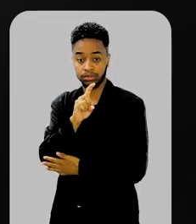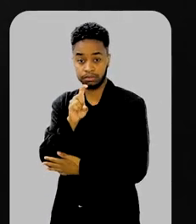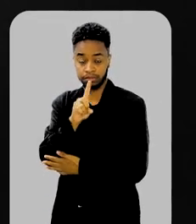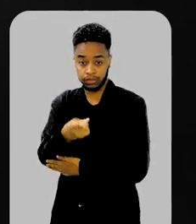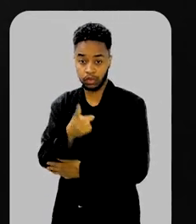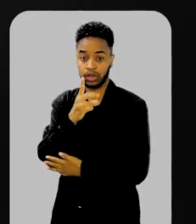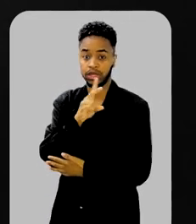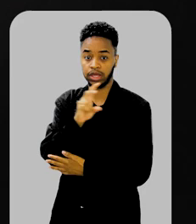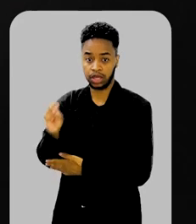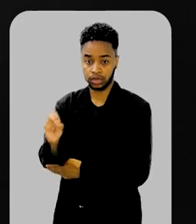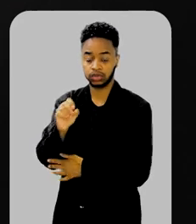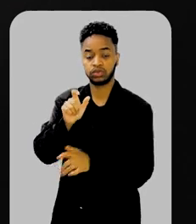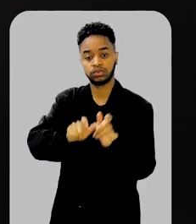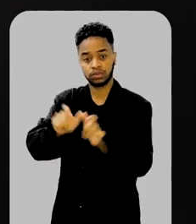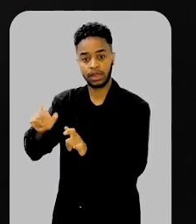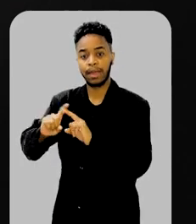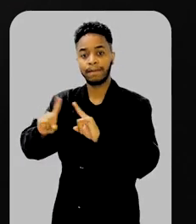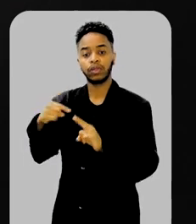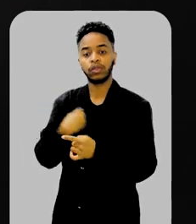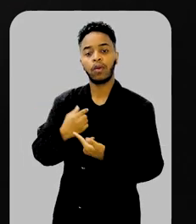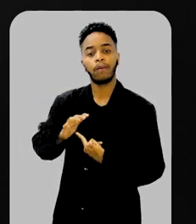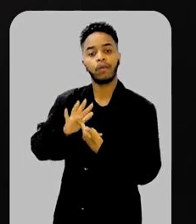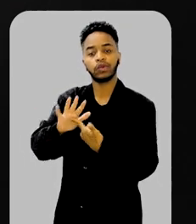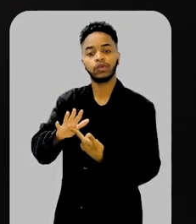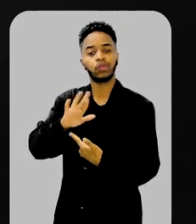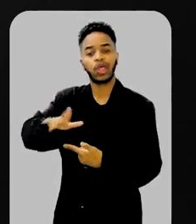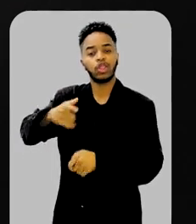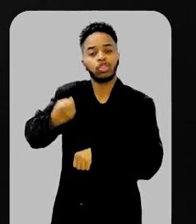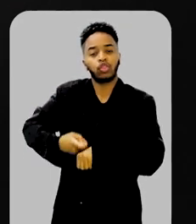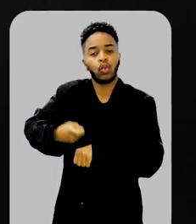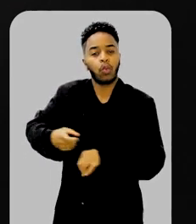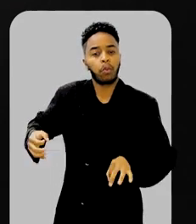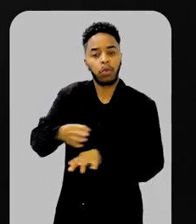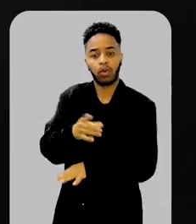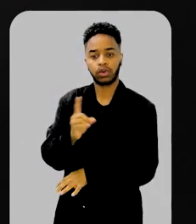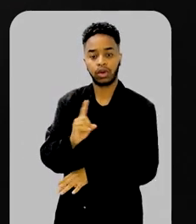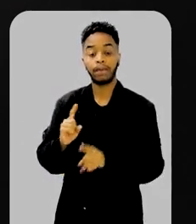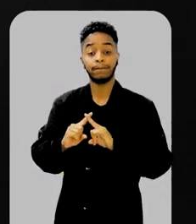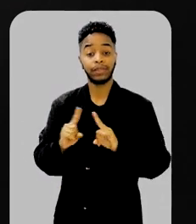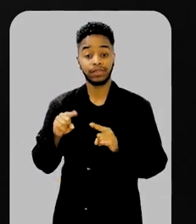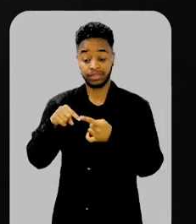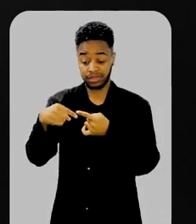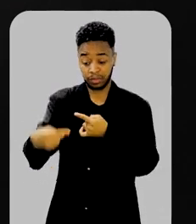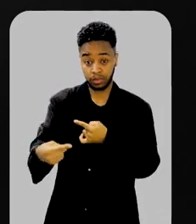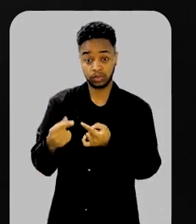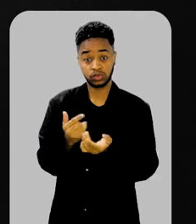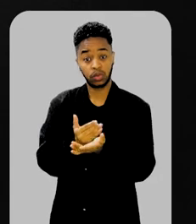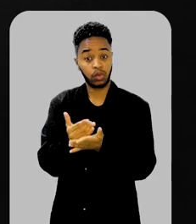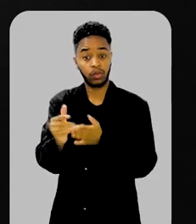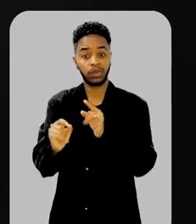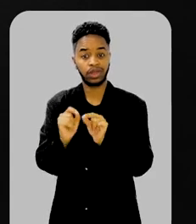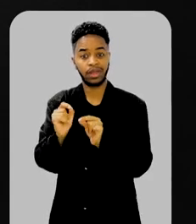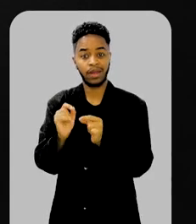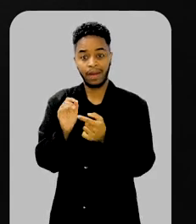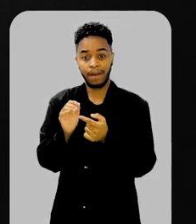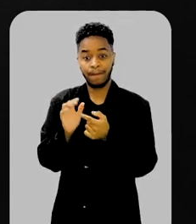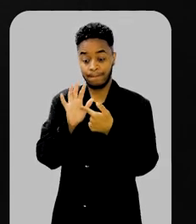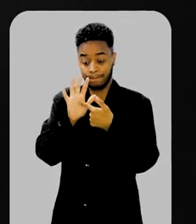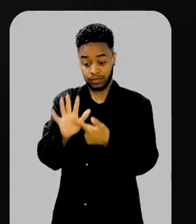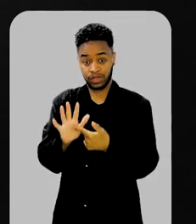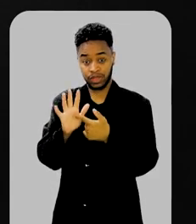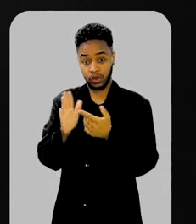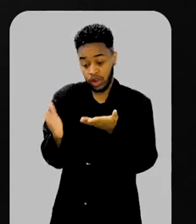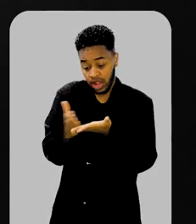relação apresentamos para eles nada engessado e a partir daquele roteiro eles começaram a traduzir um defeito de